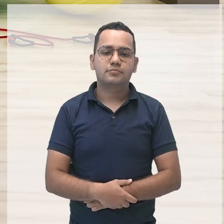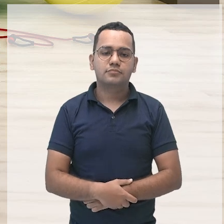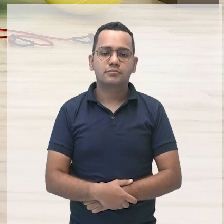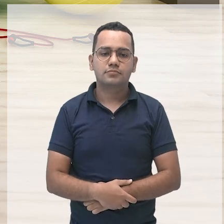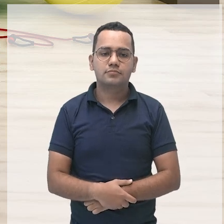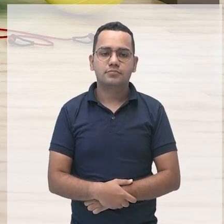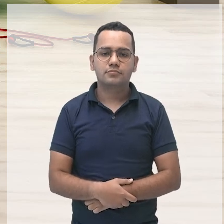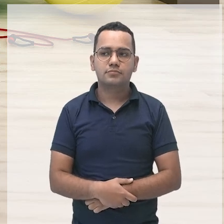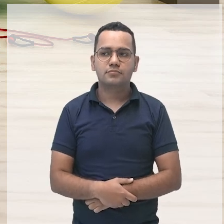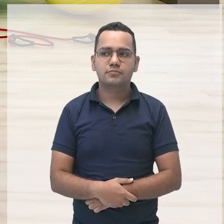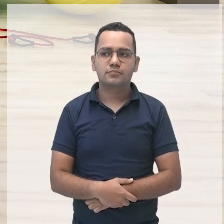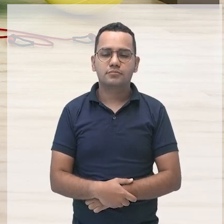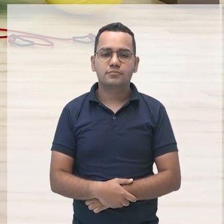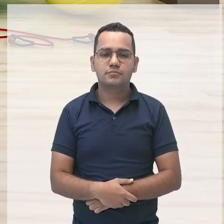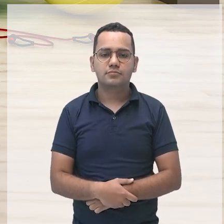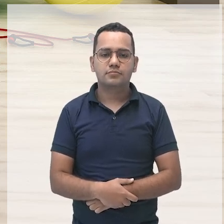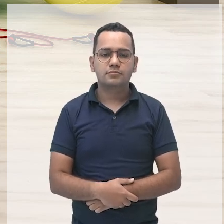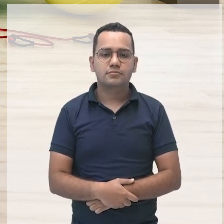5,